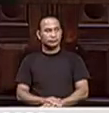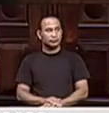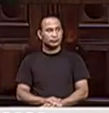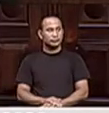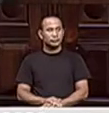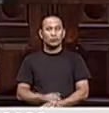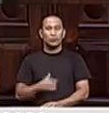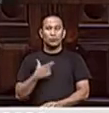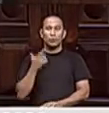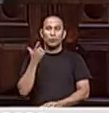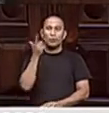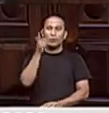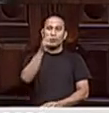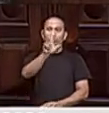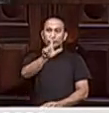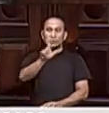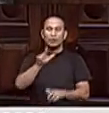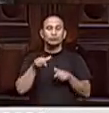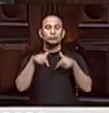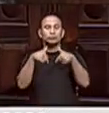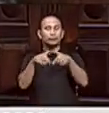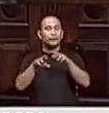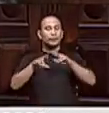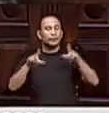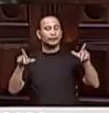arrumou outra forma estranha.